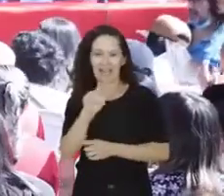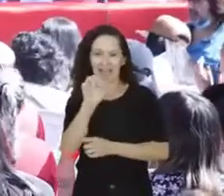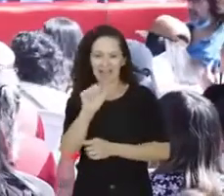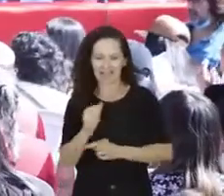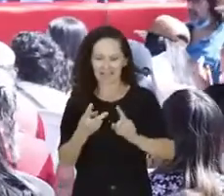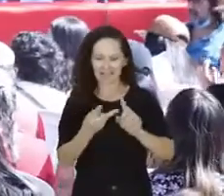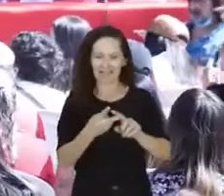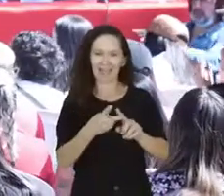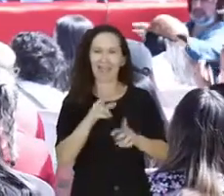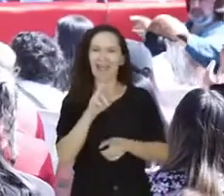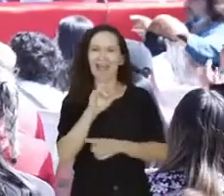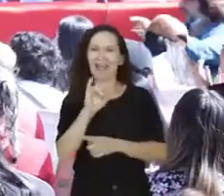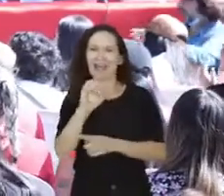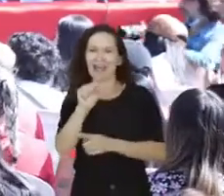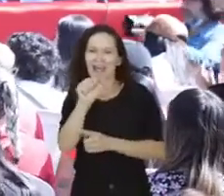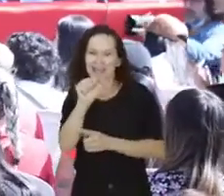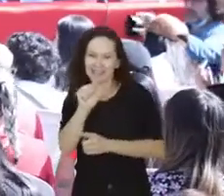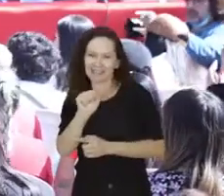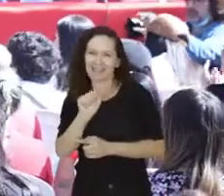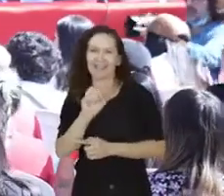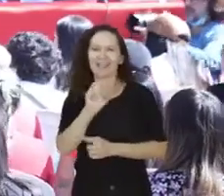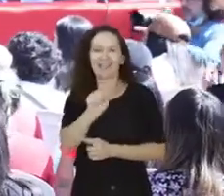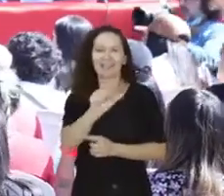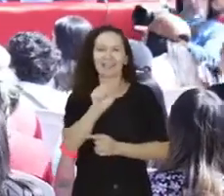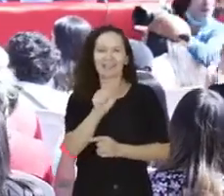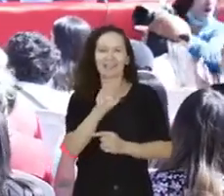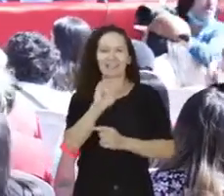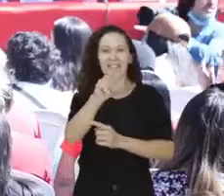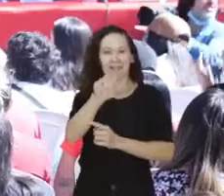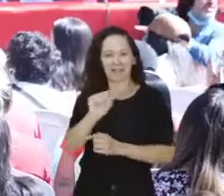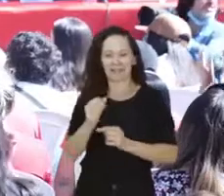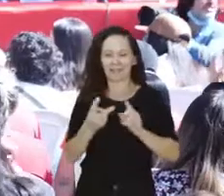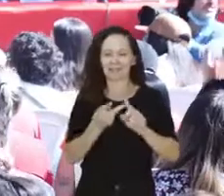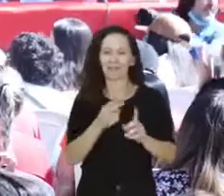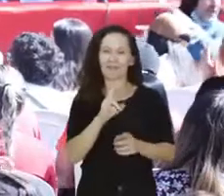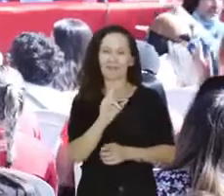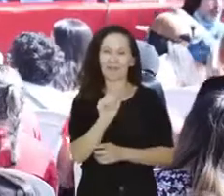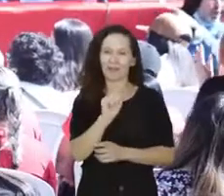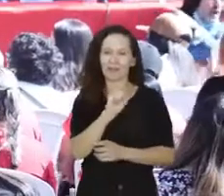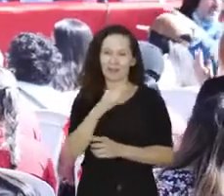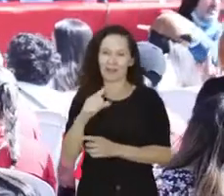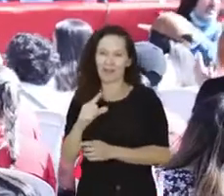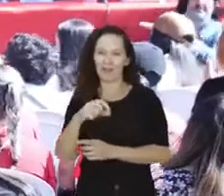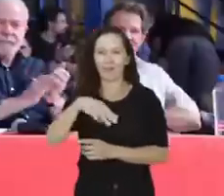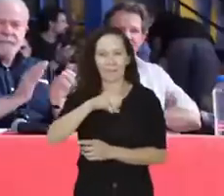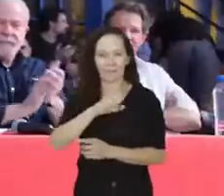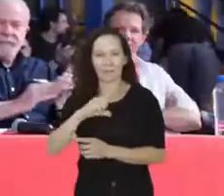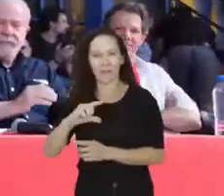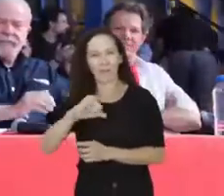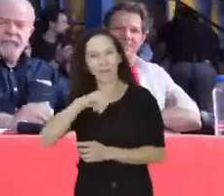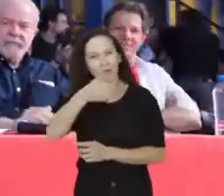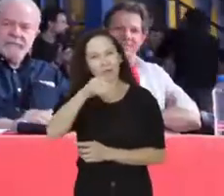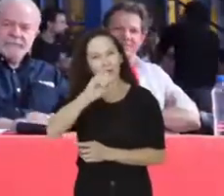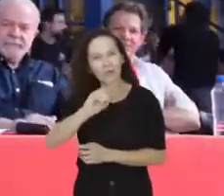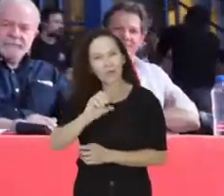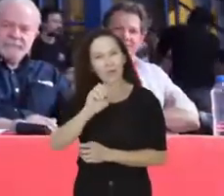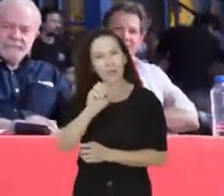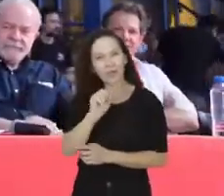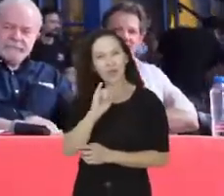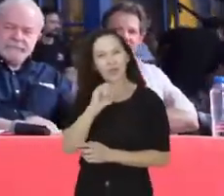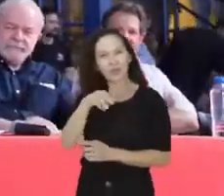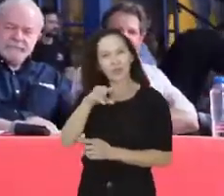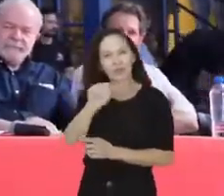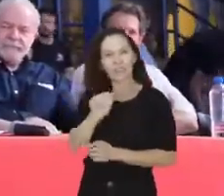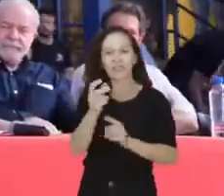Saraiva, Rafael, Léo, João, Simba, Carol. Porque esses jovens